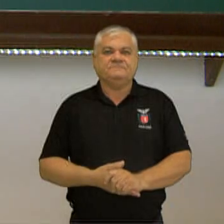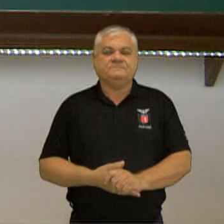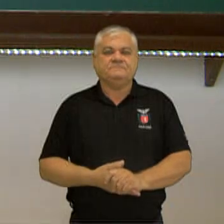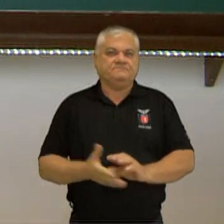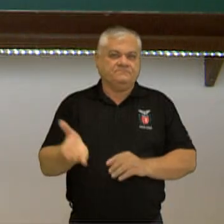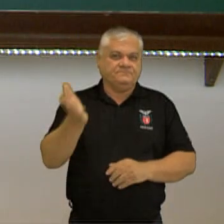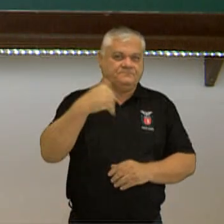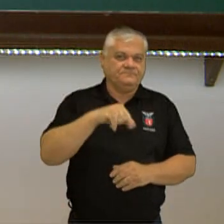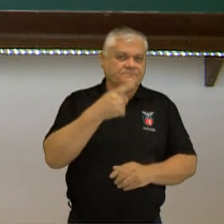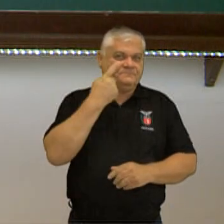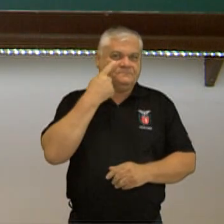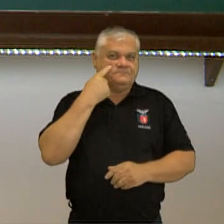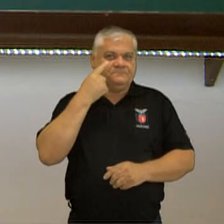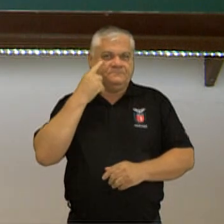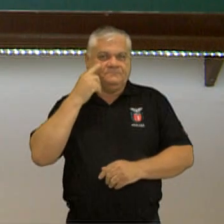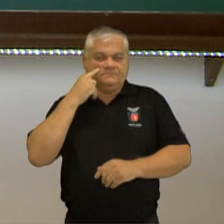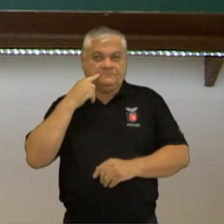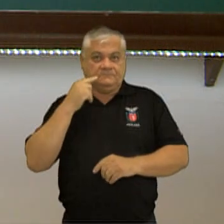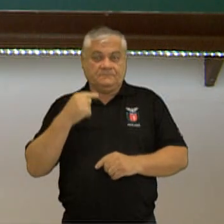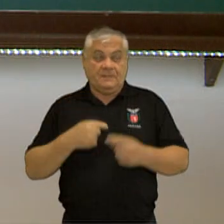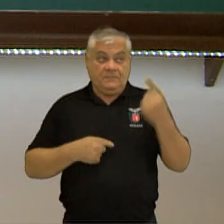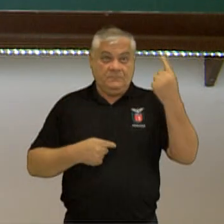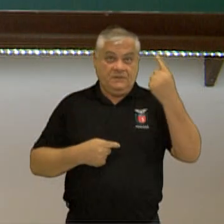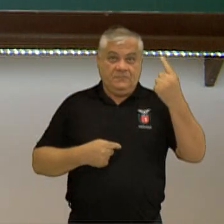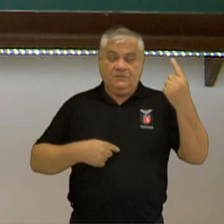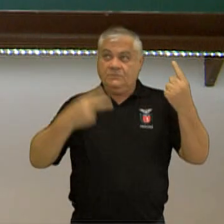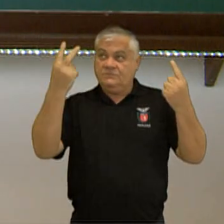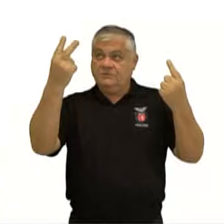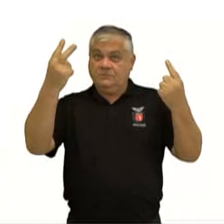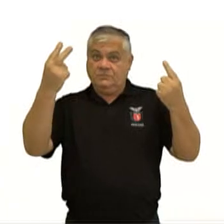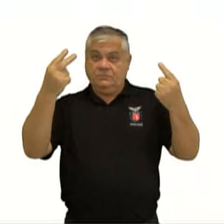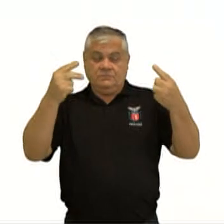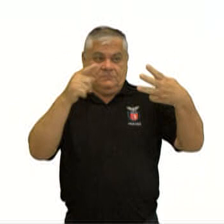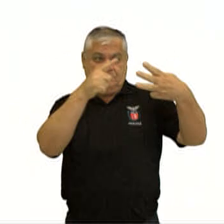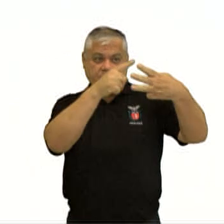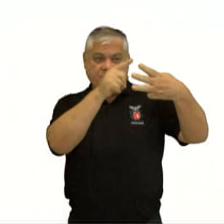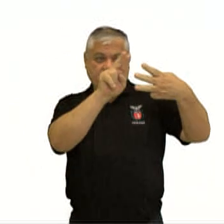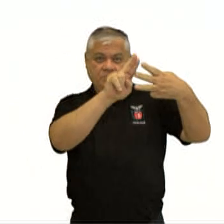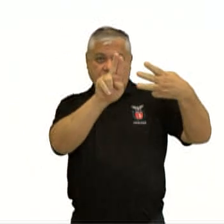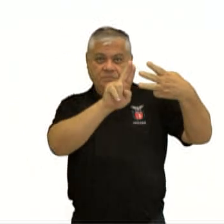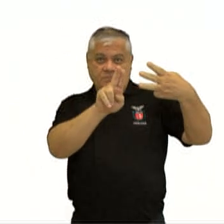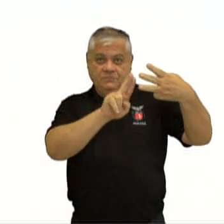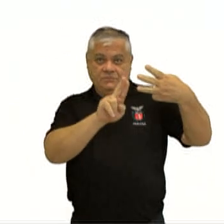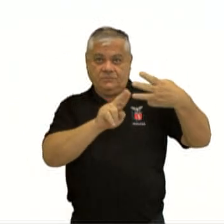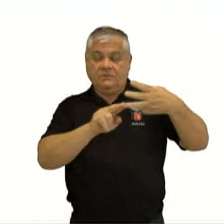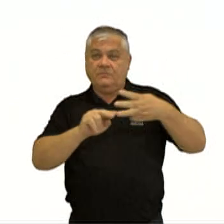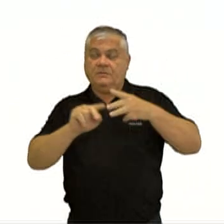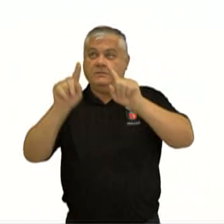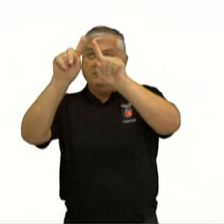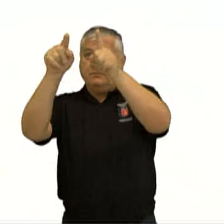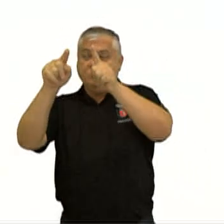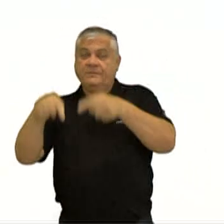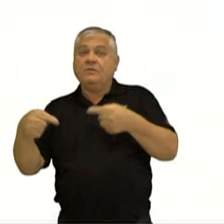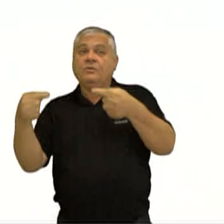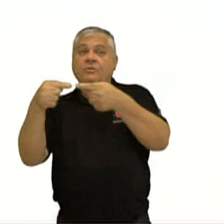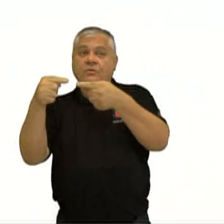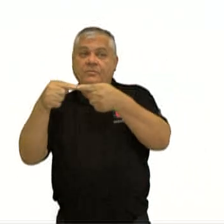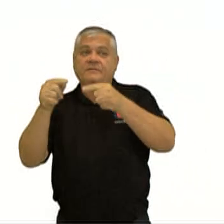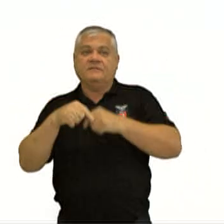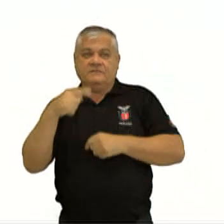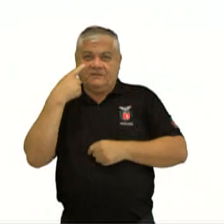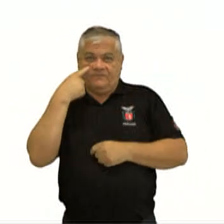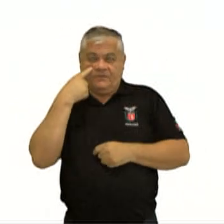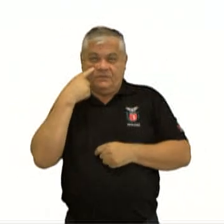Então vamos lá, gente, relacionando ali. A primeira, sacarose, ela é um oligossacarídeo. O amido é